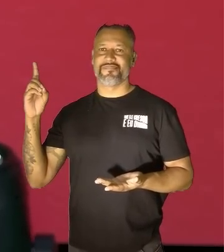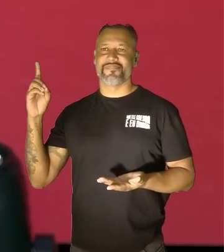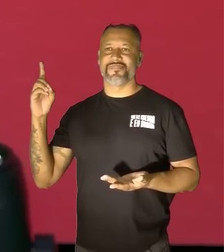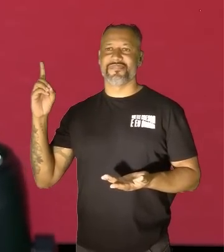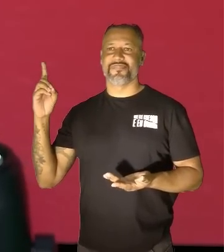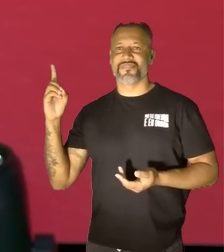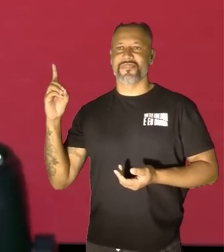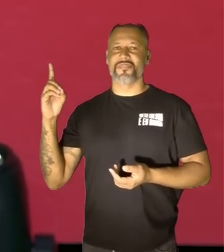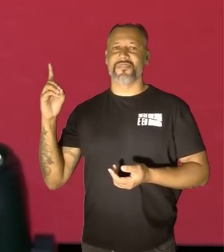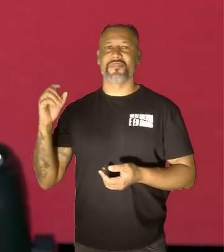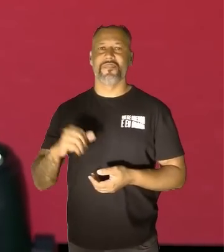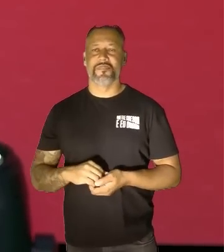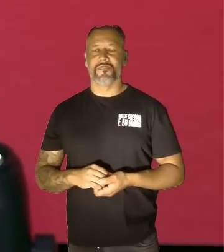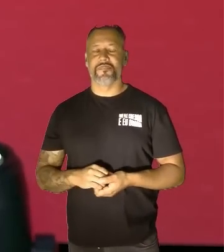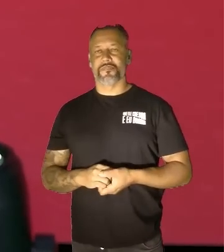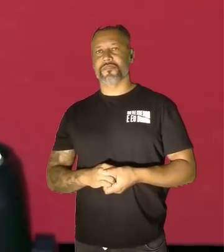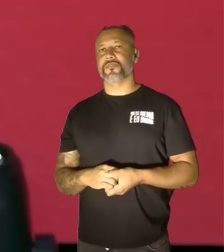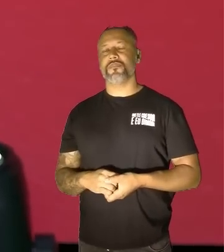Samuel.